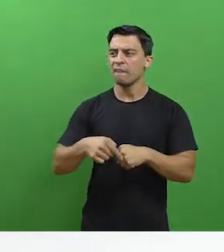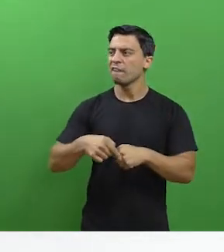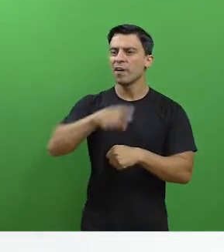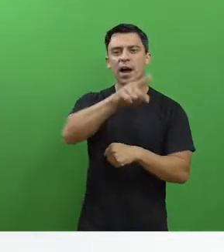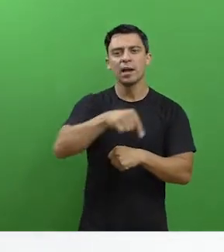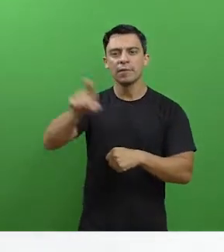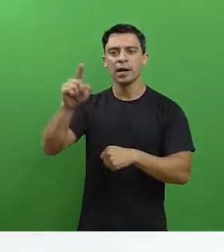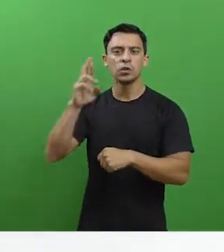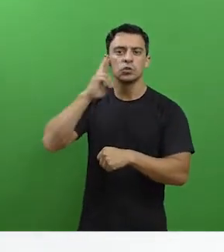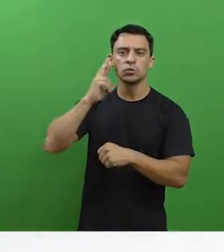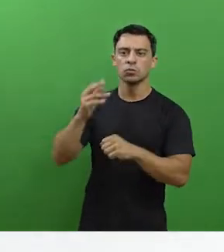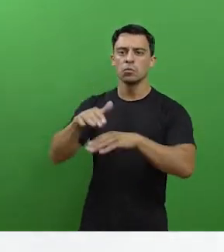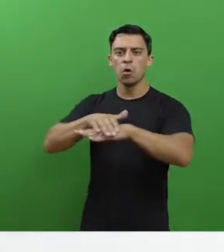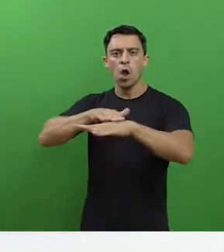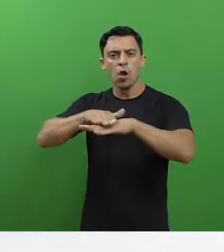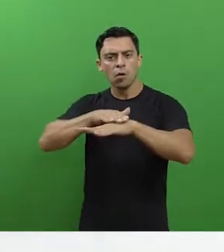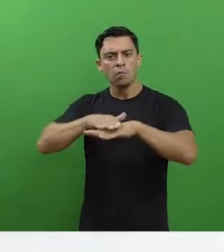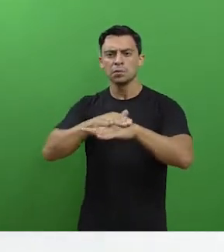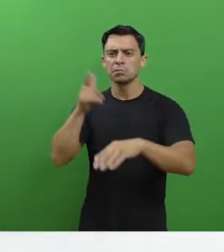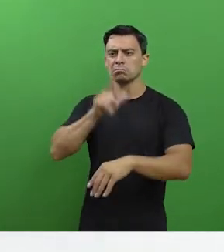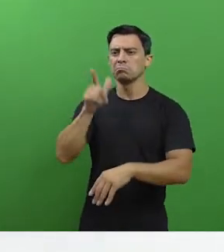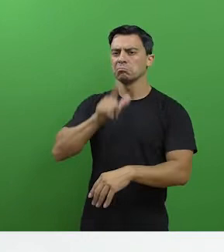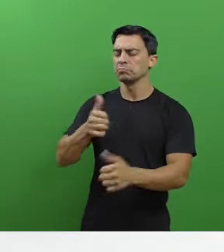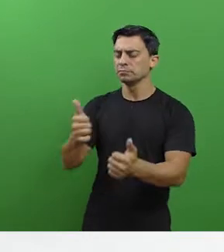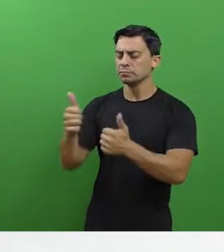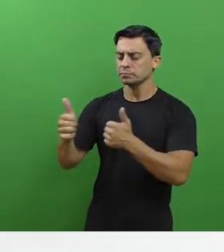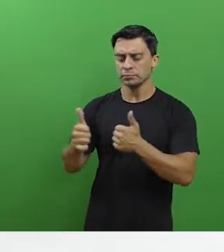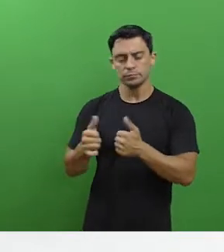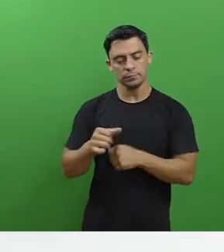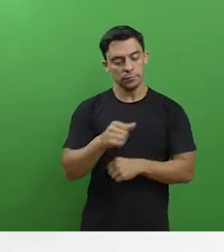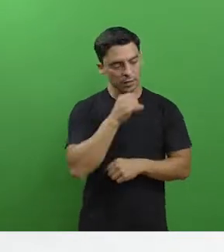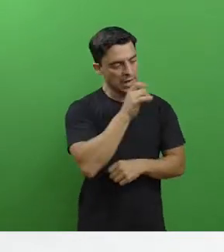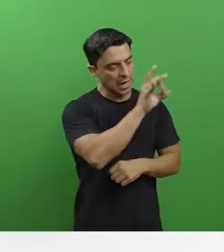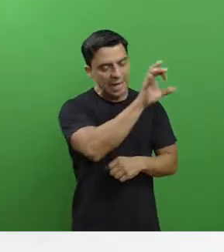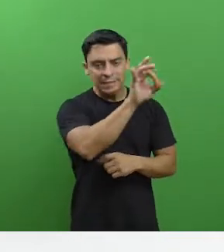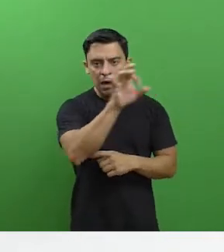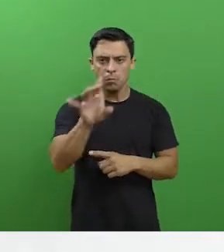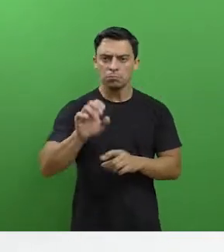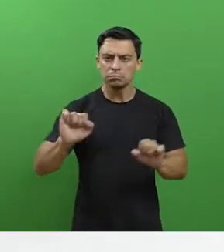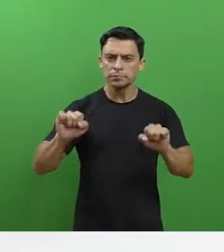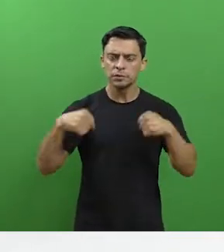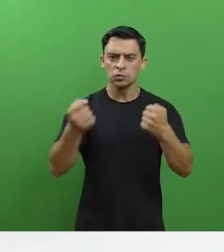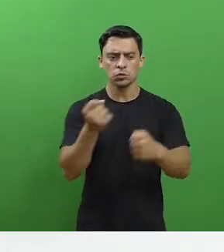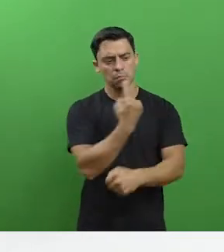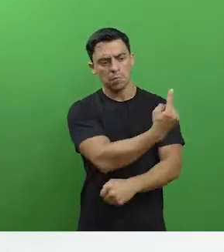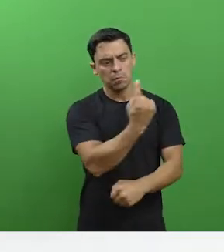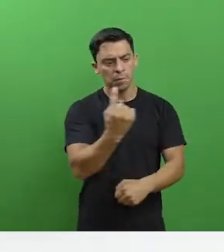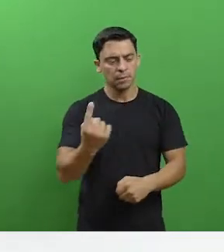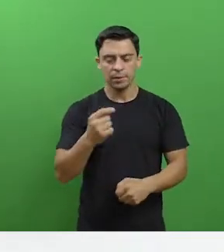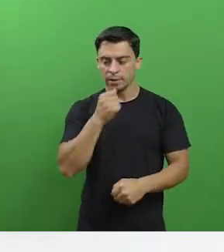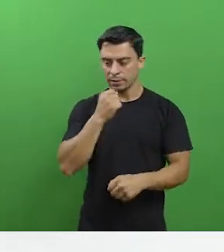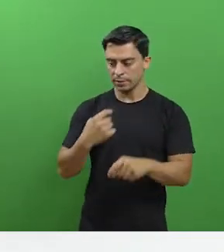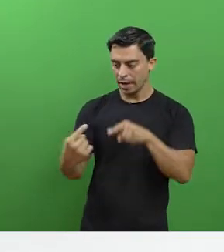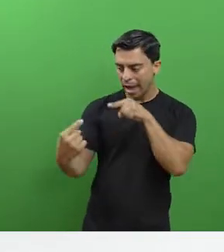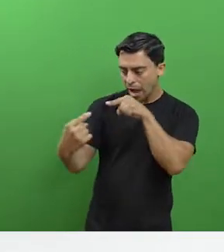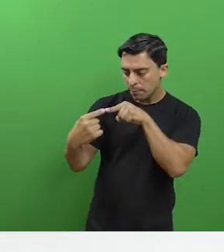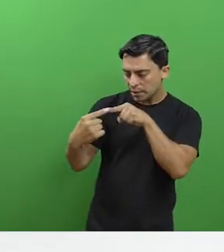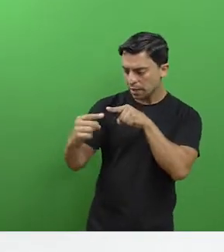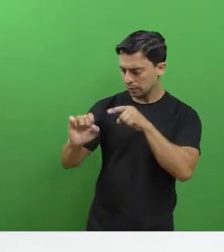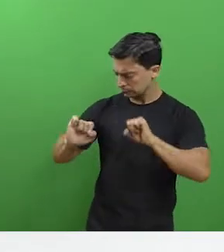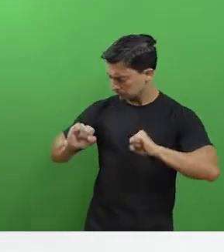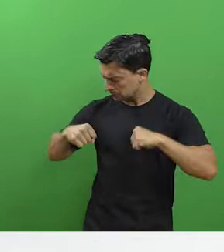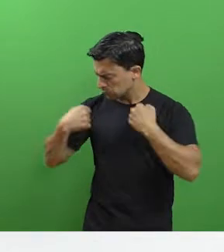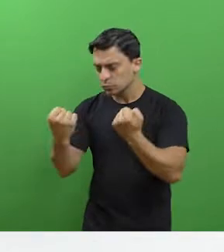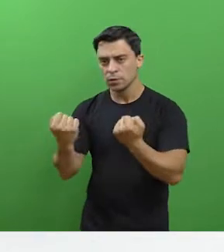surdo. Se cada um se esforçar, tem possibilidade. Vai de cada um. Vai de cada um. Se aplicar aquilo que eu falei, se esforçar, aprender os sinais